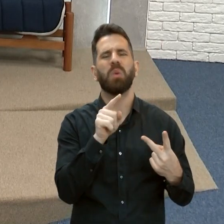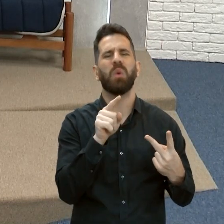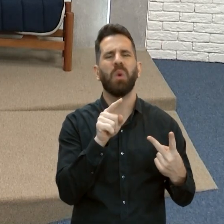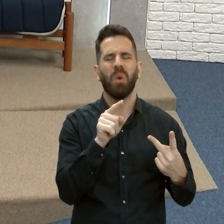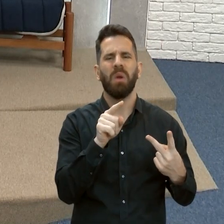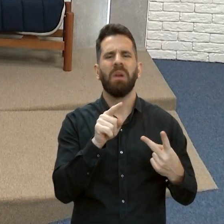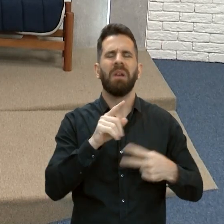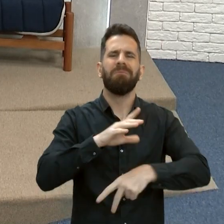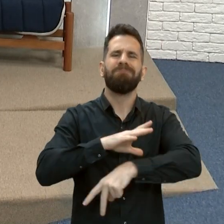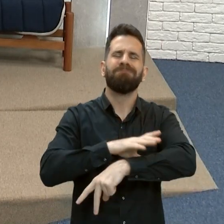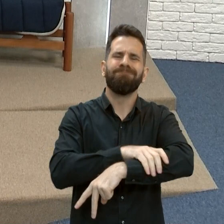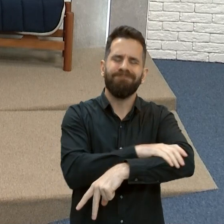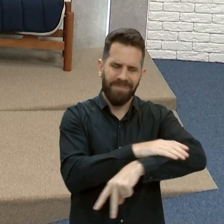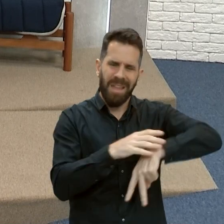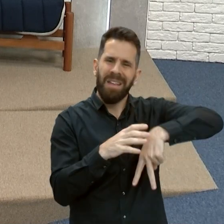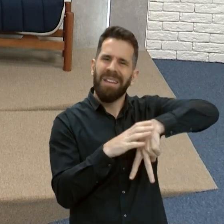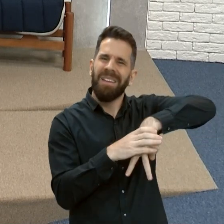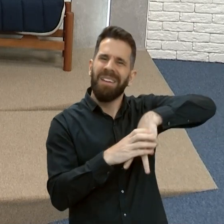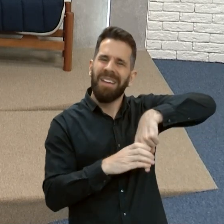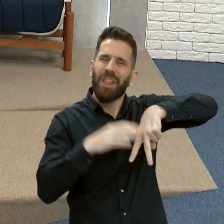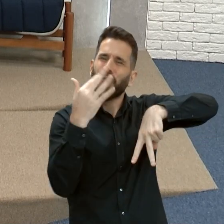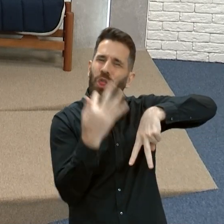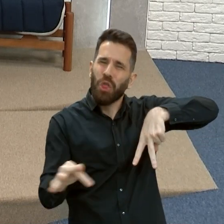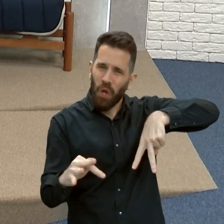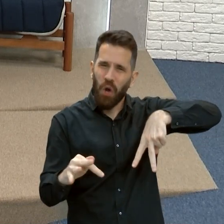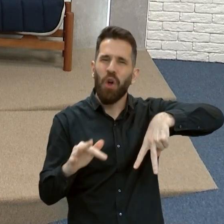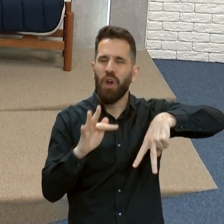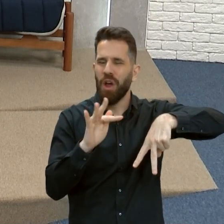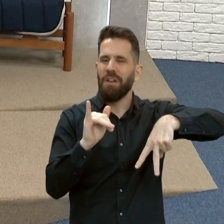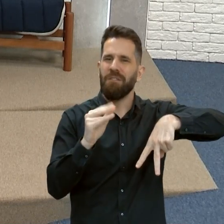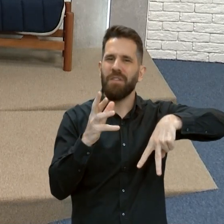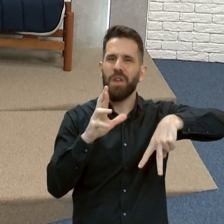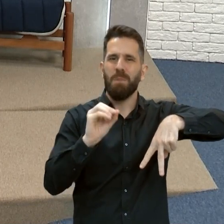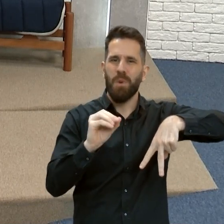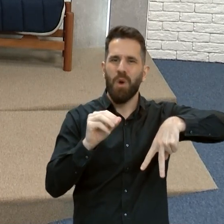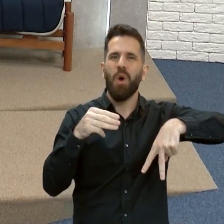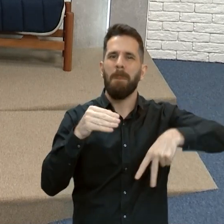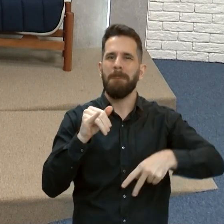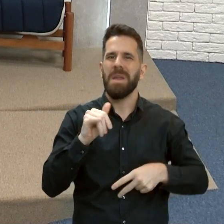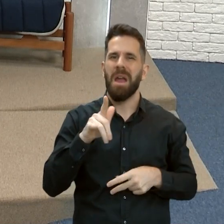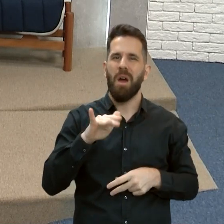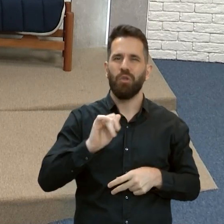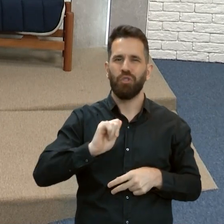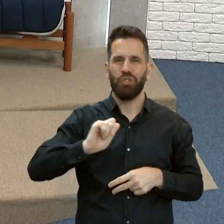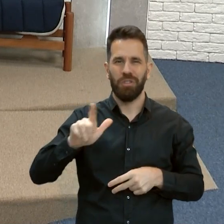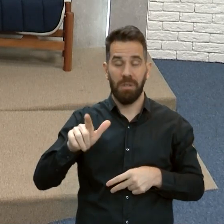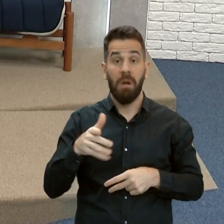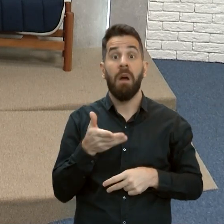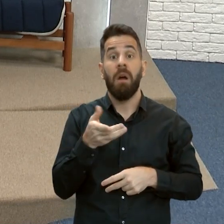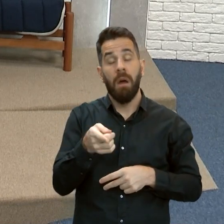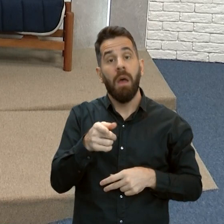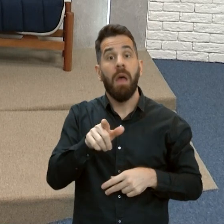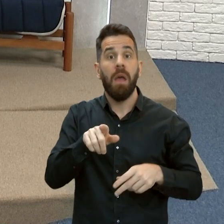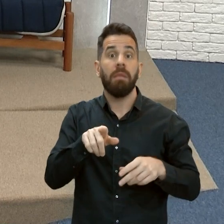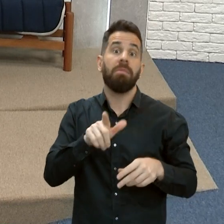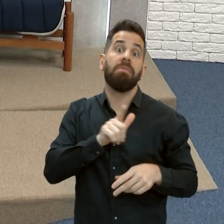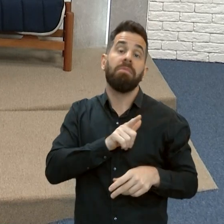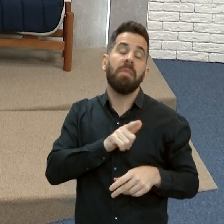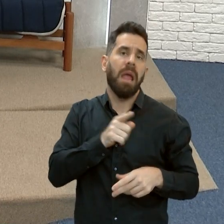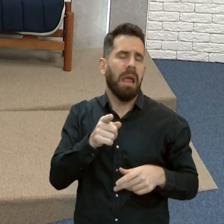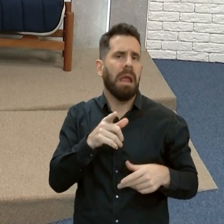Fibromialgia. Fibromialgia, justamente. No caso do TDAH, existe algum relato ou